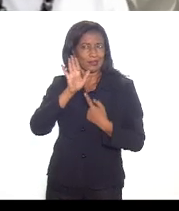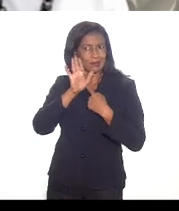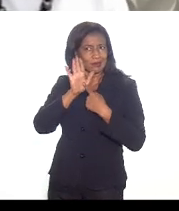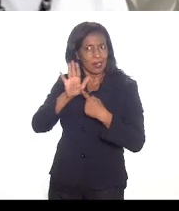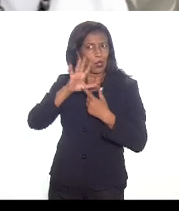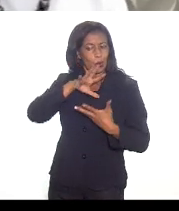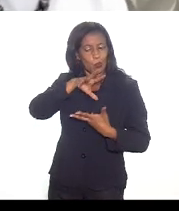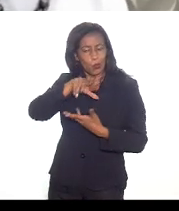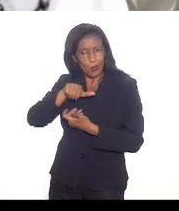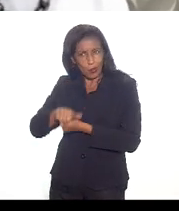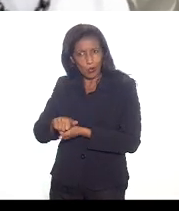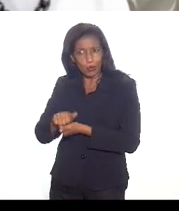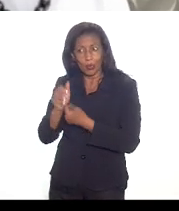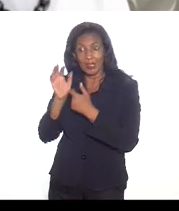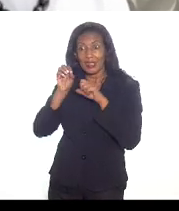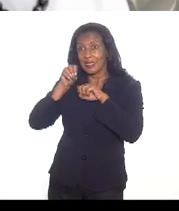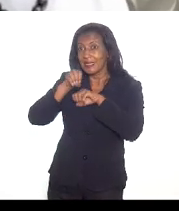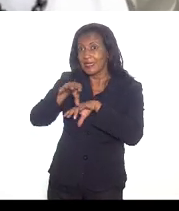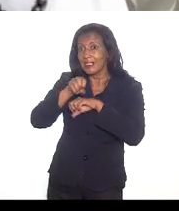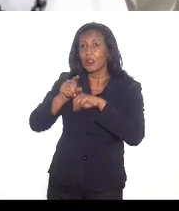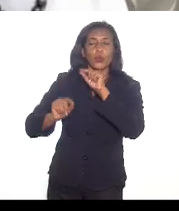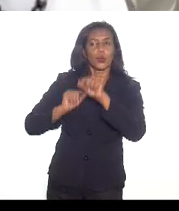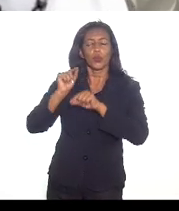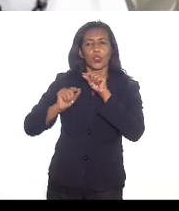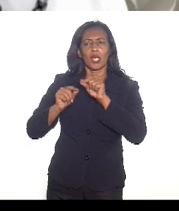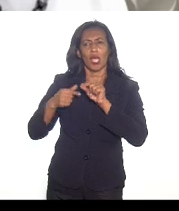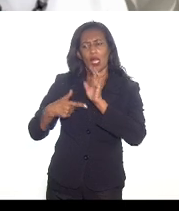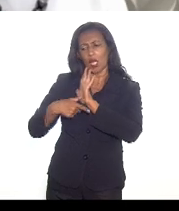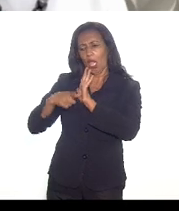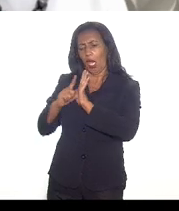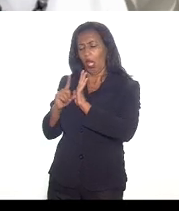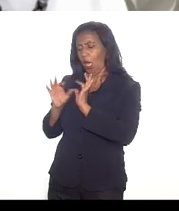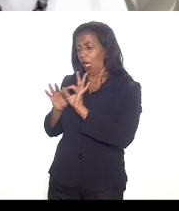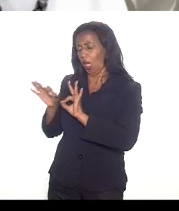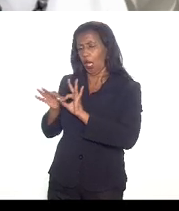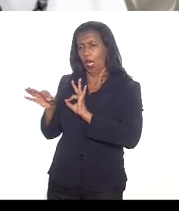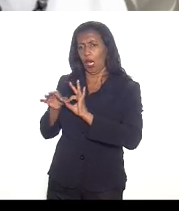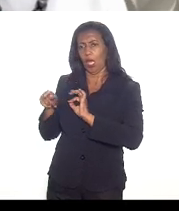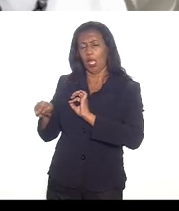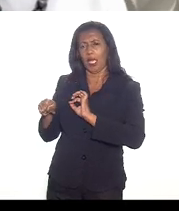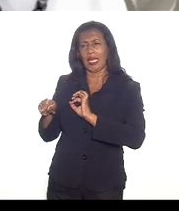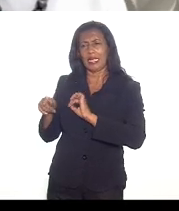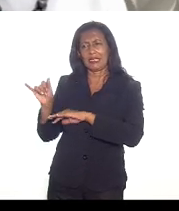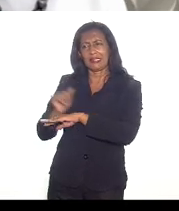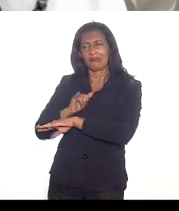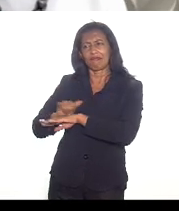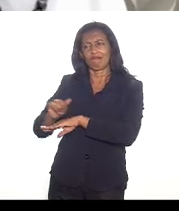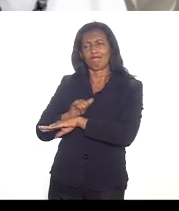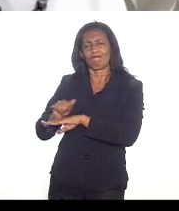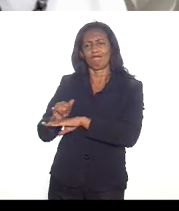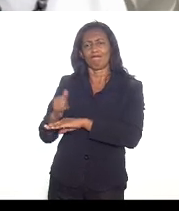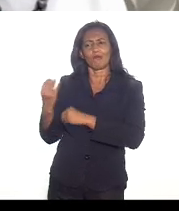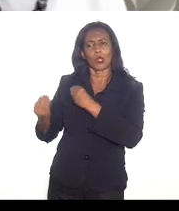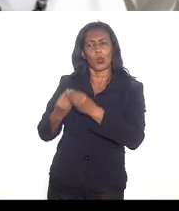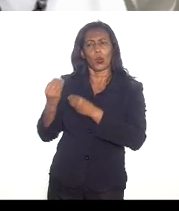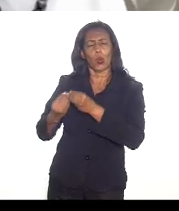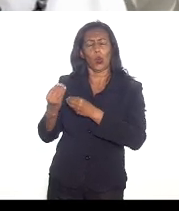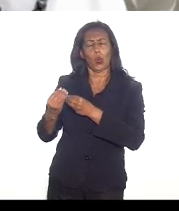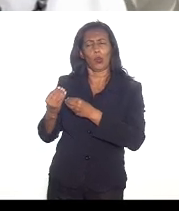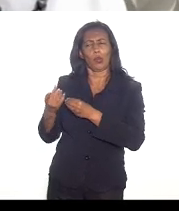um plano estratégico de retomada do crescimento com